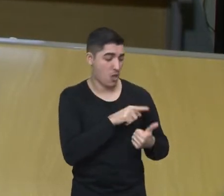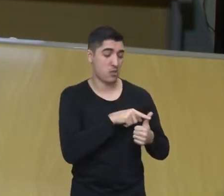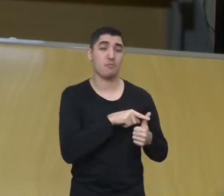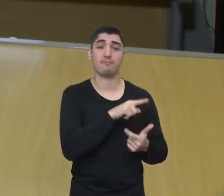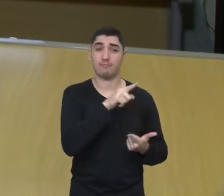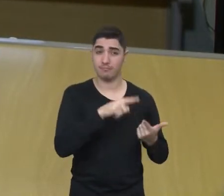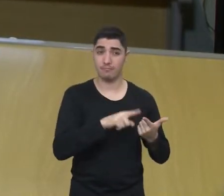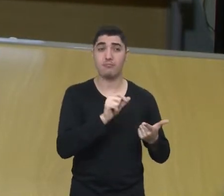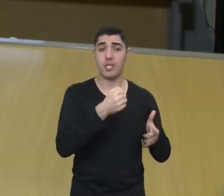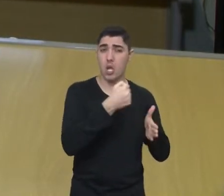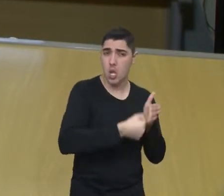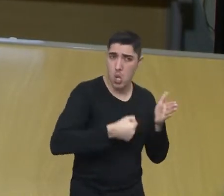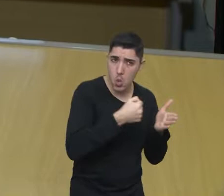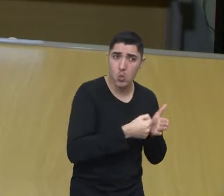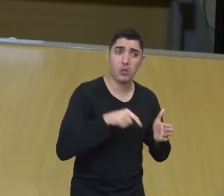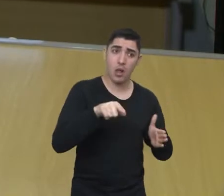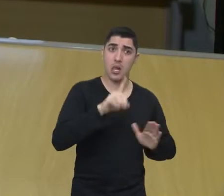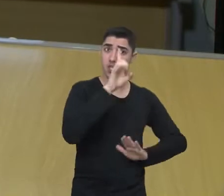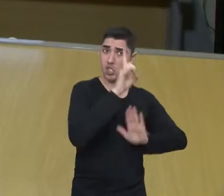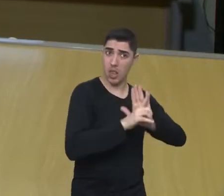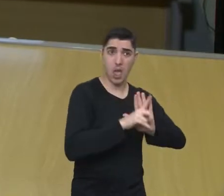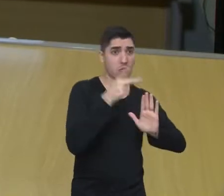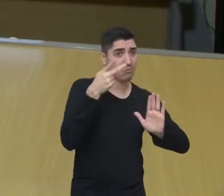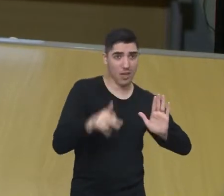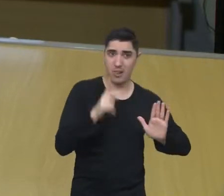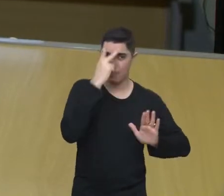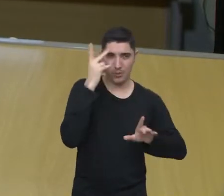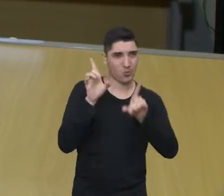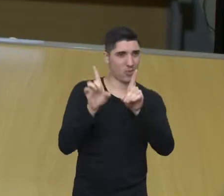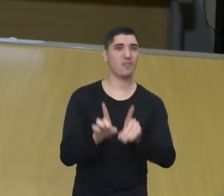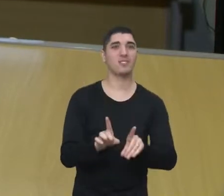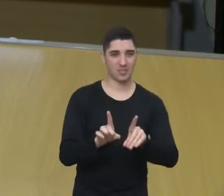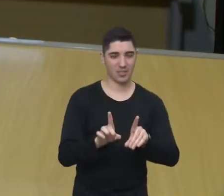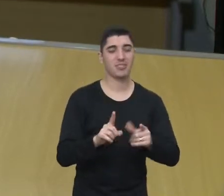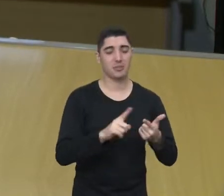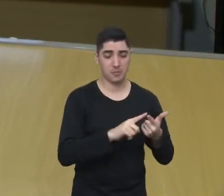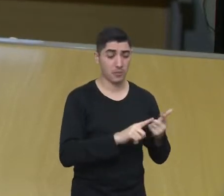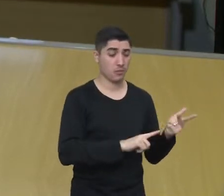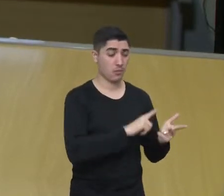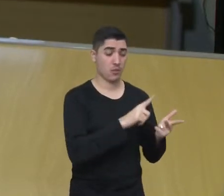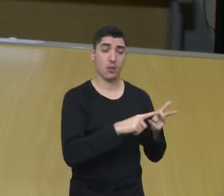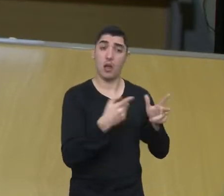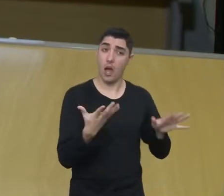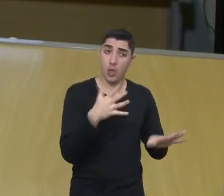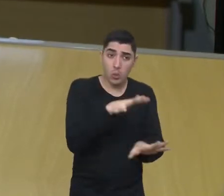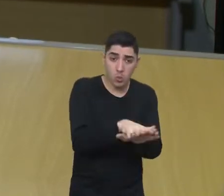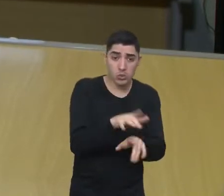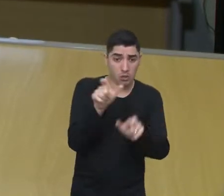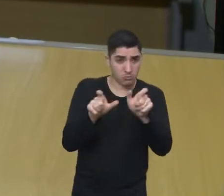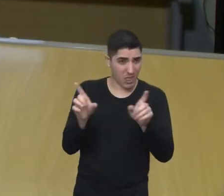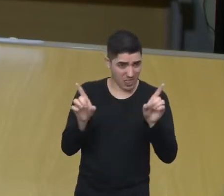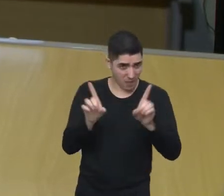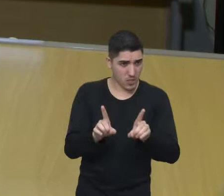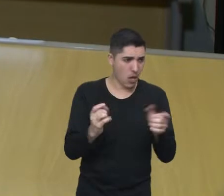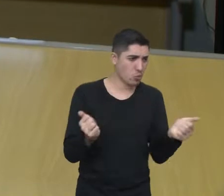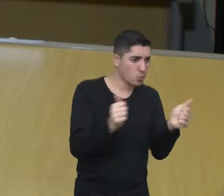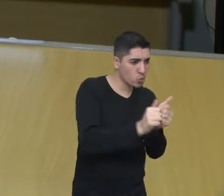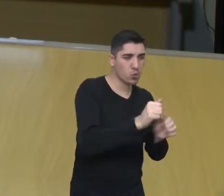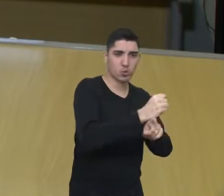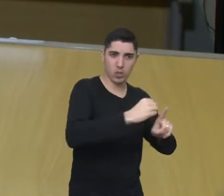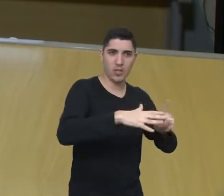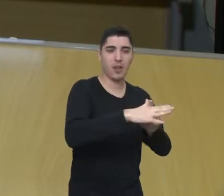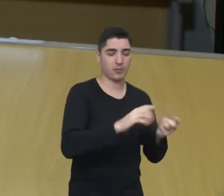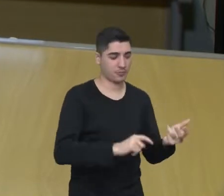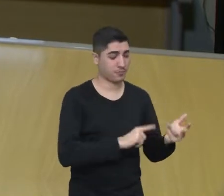o preconceito, a luta pela garantia de direito das pessoas com deficiência, a inclusão das pessoas